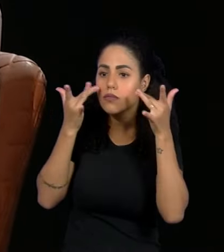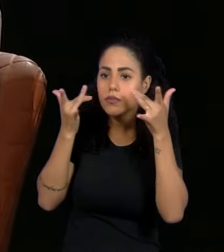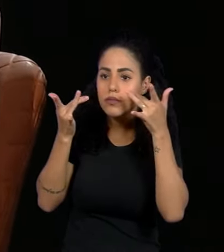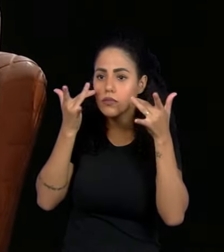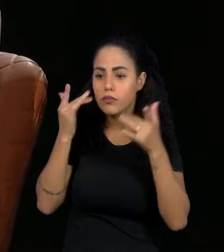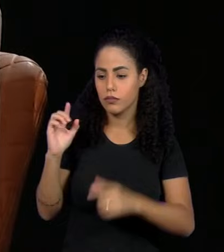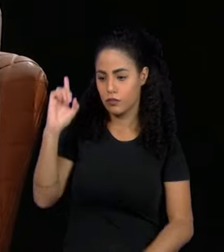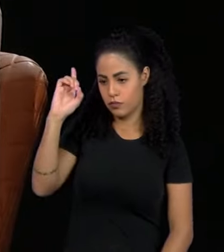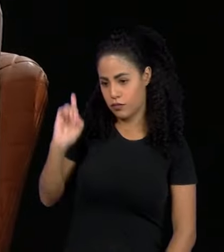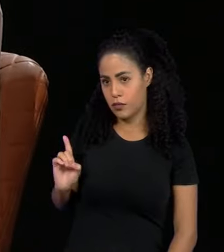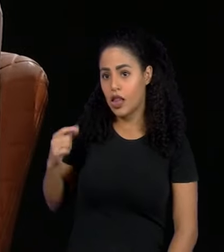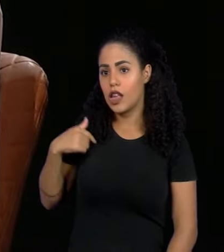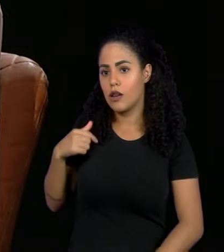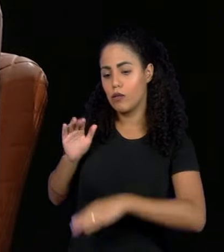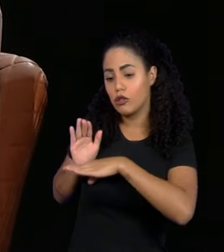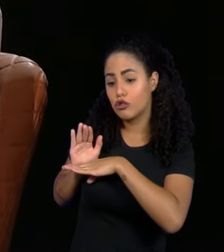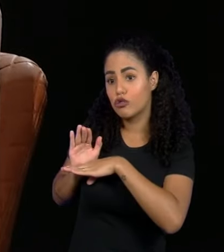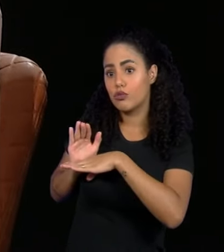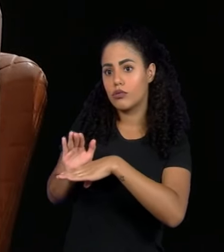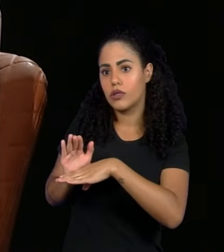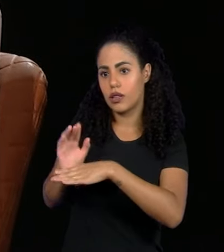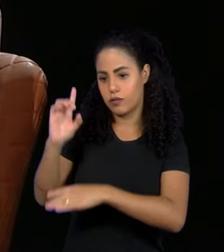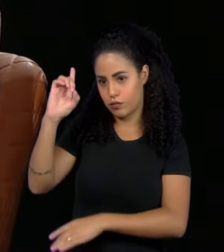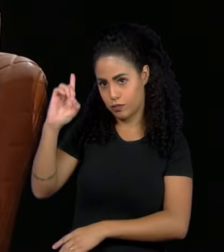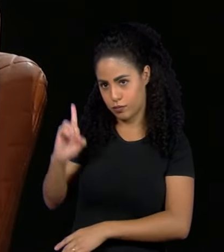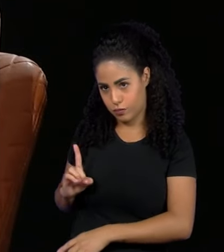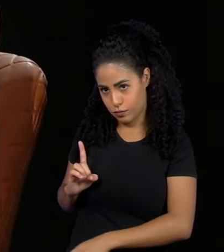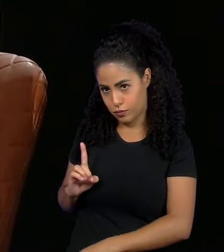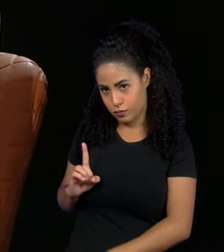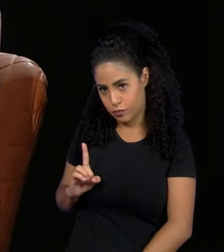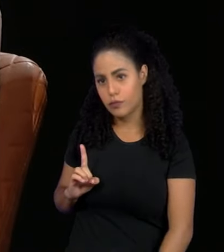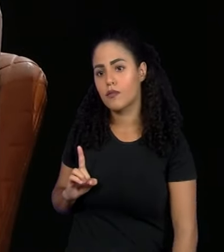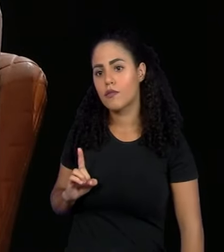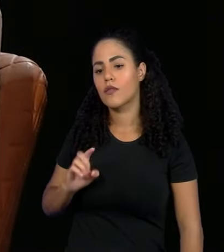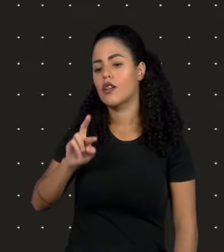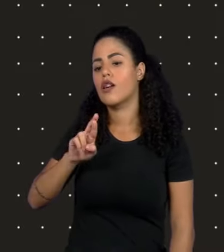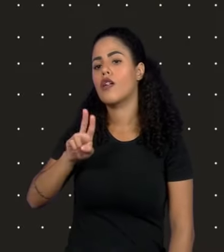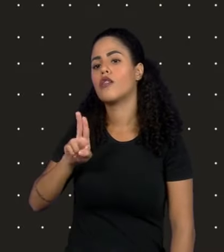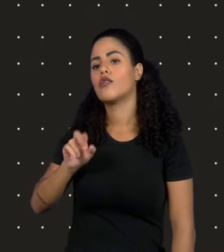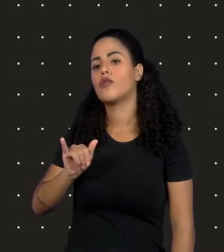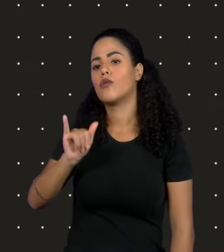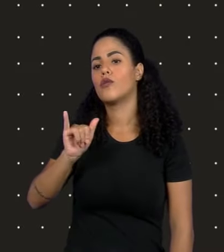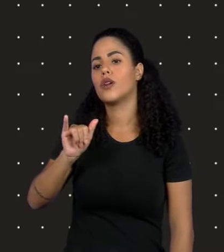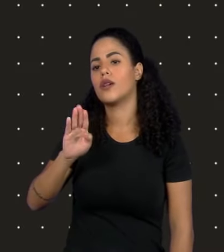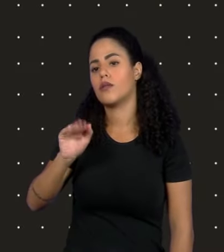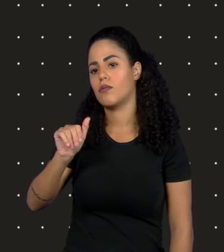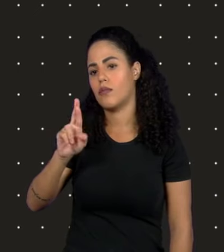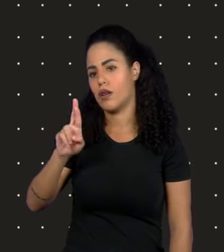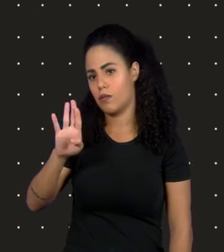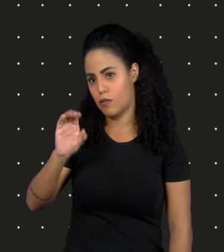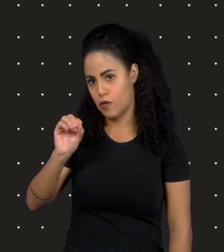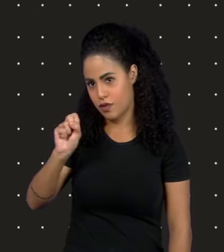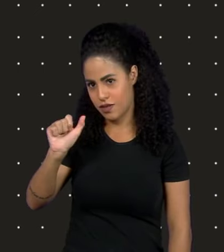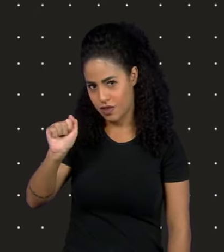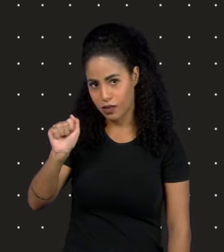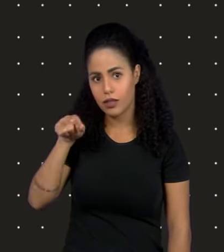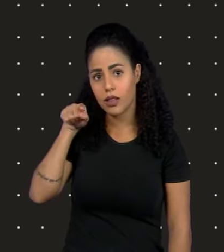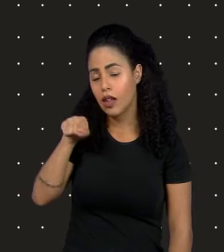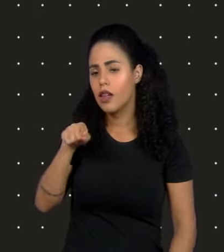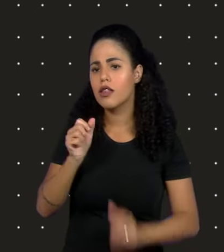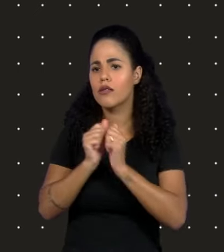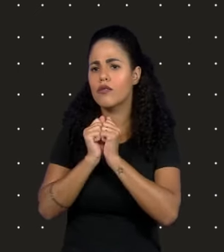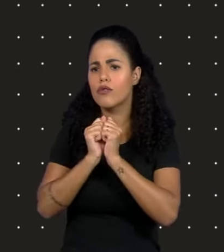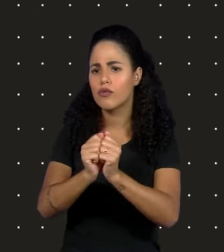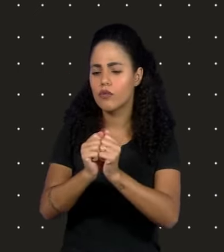fui assistente de direção dele numa peça do Benedito Rui Barbosa, chamada Fogo Frio. O Boal